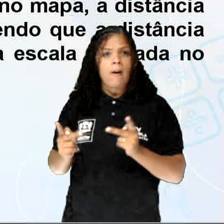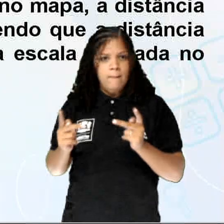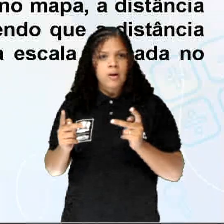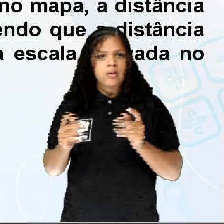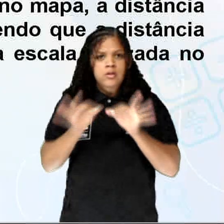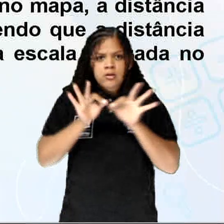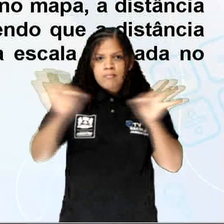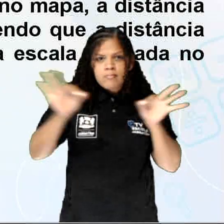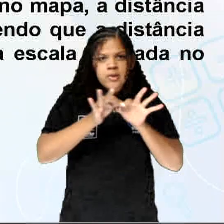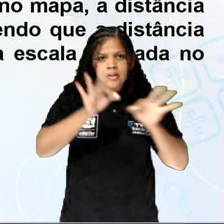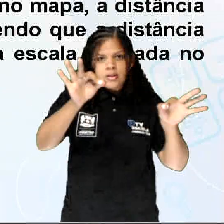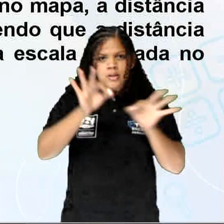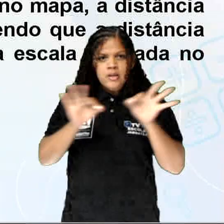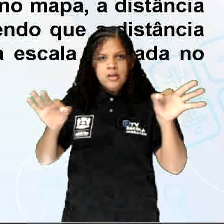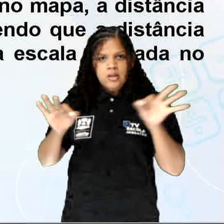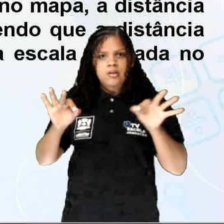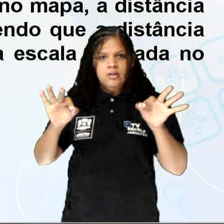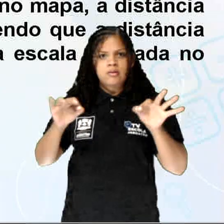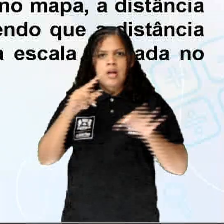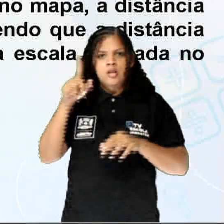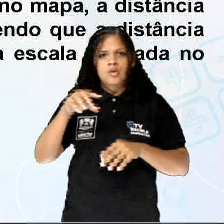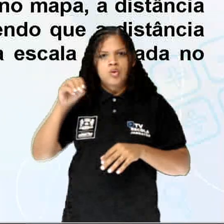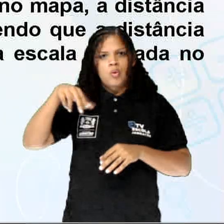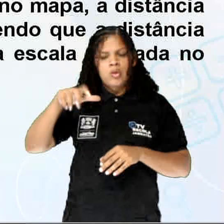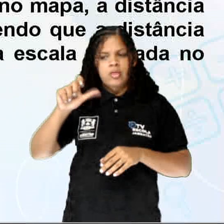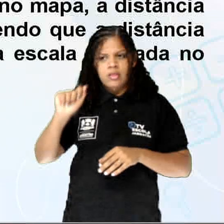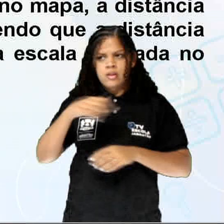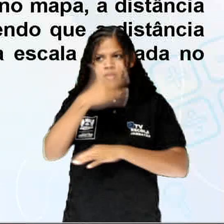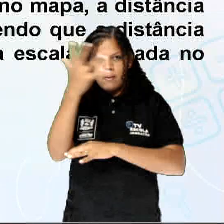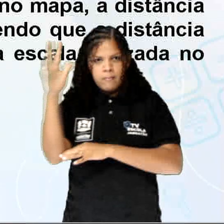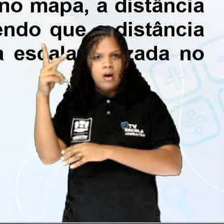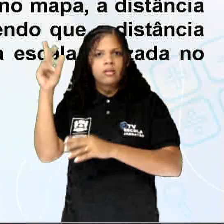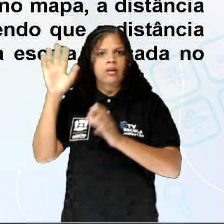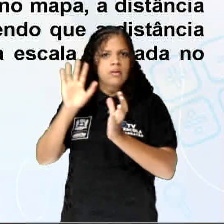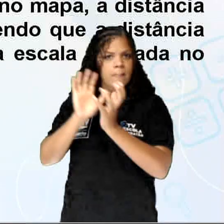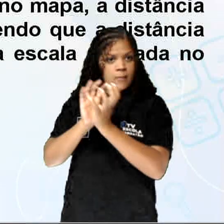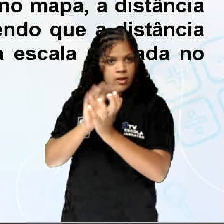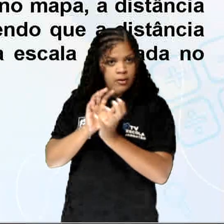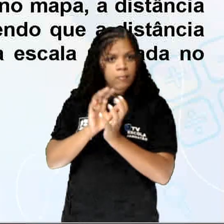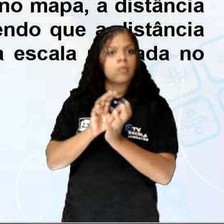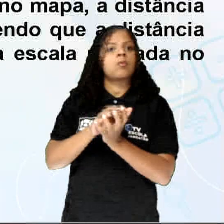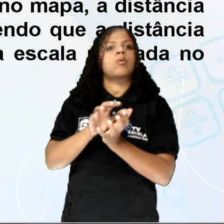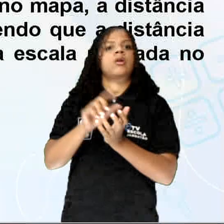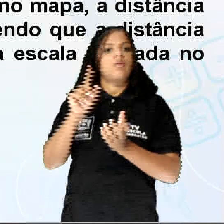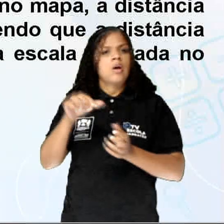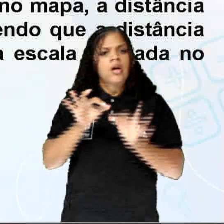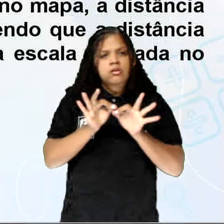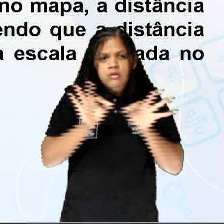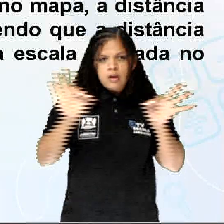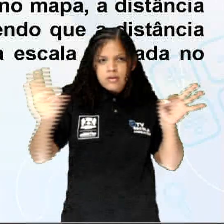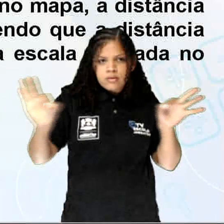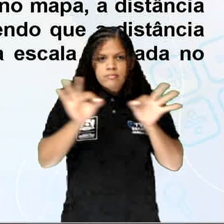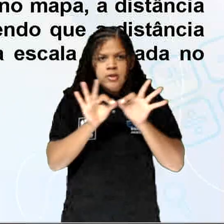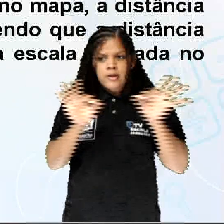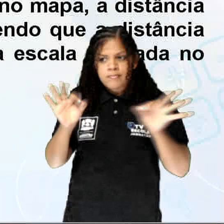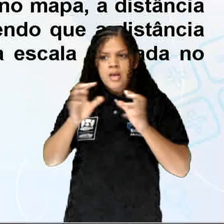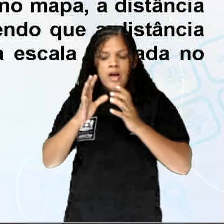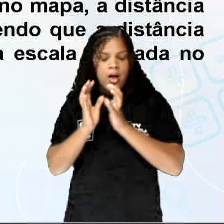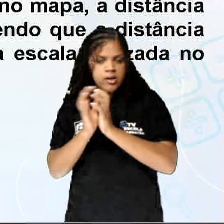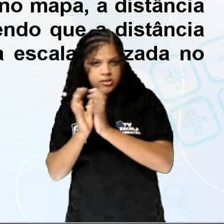isso é bem característico das provas do IFPE. As escalas apresentam a razão entre a representação através de um mapa,